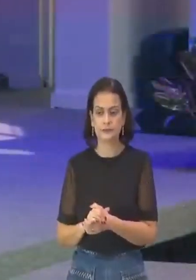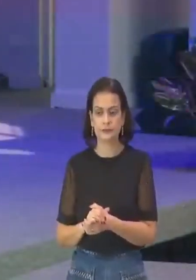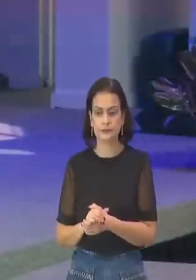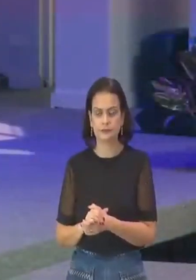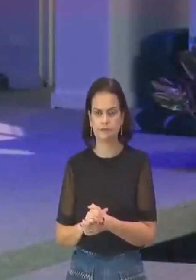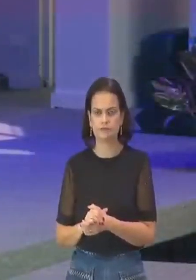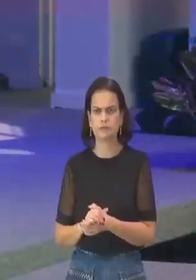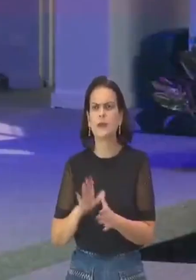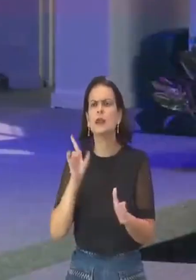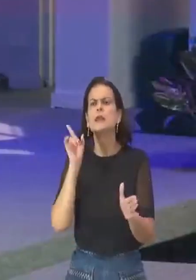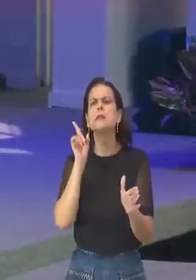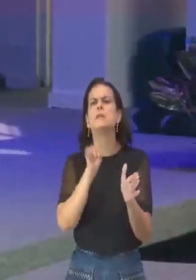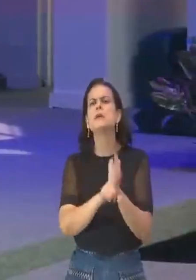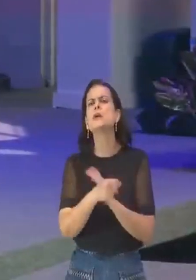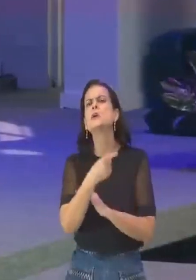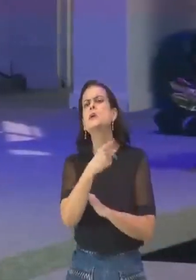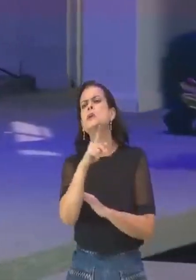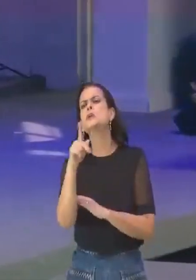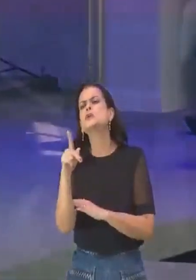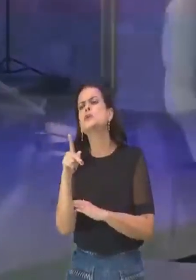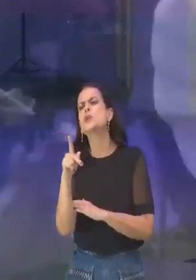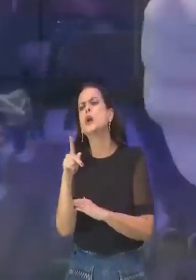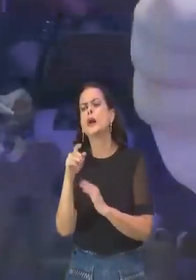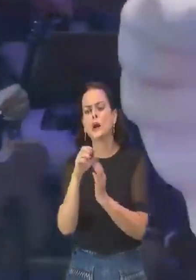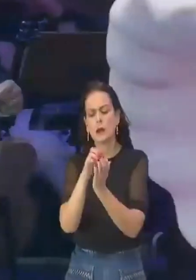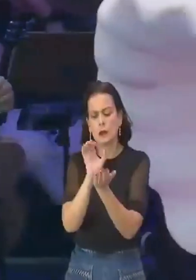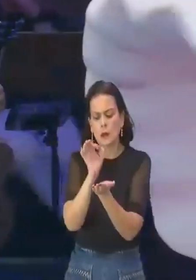Qual é o valor da sua pérola?